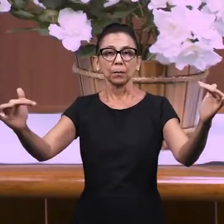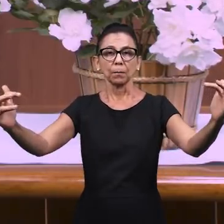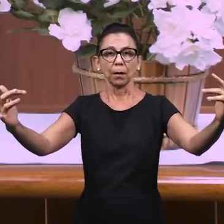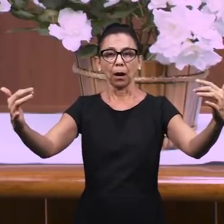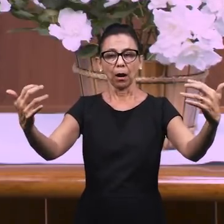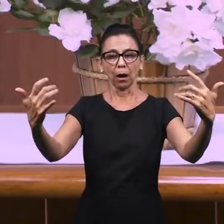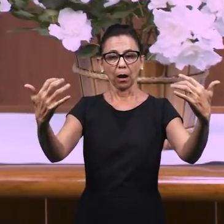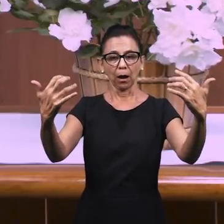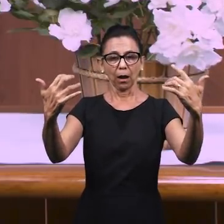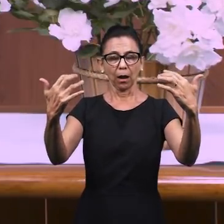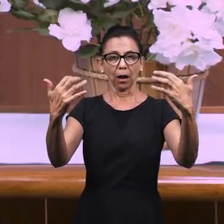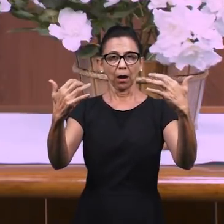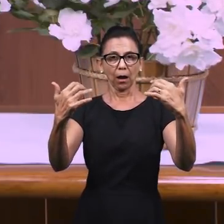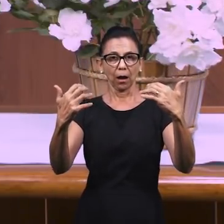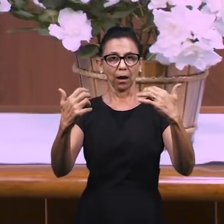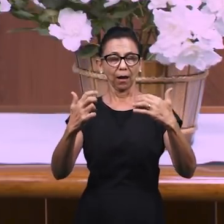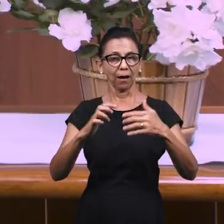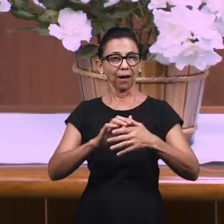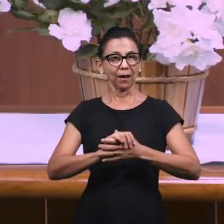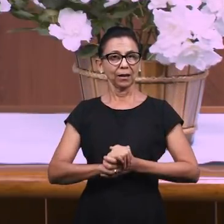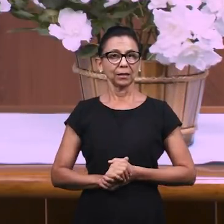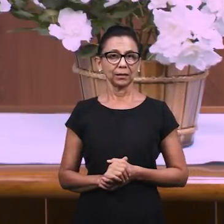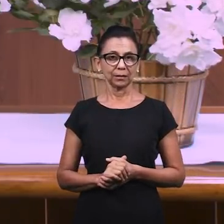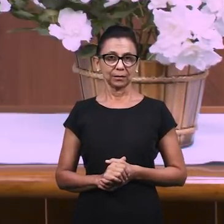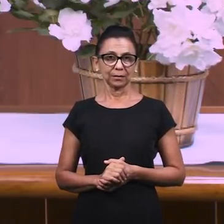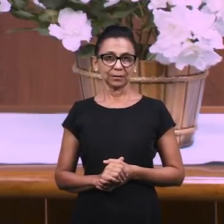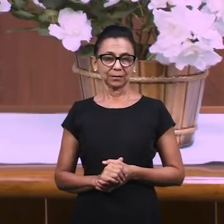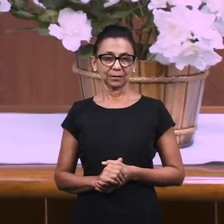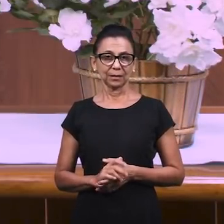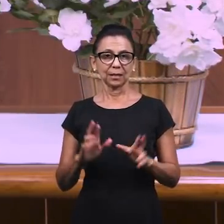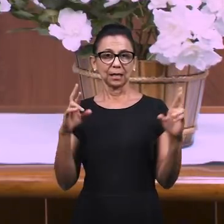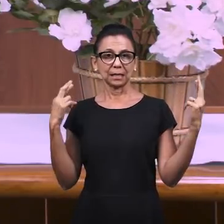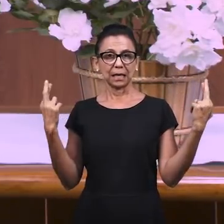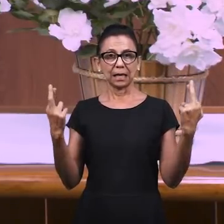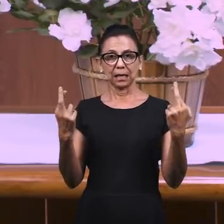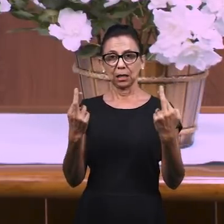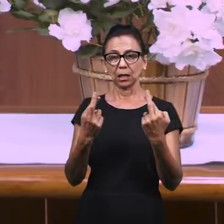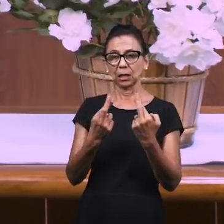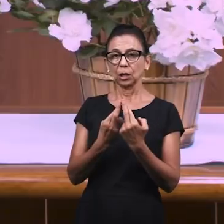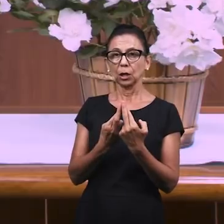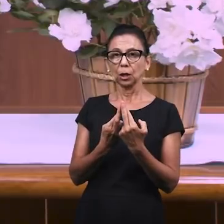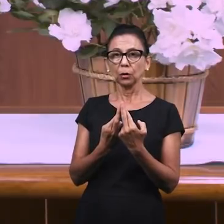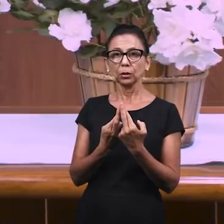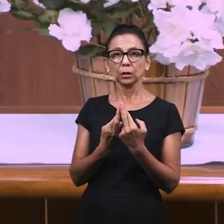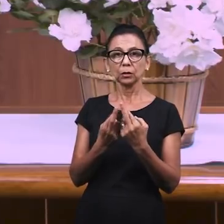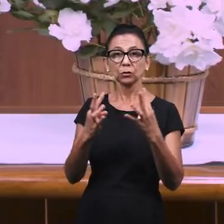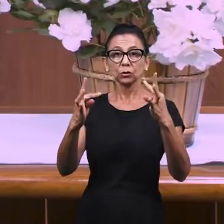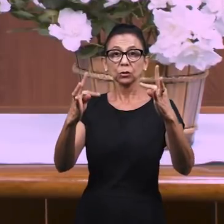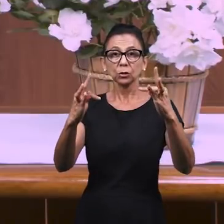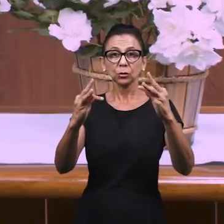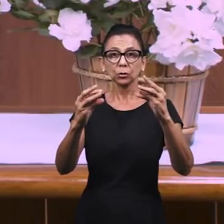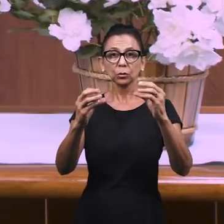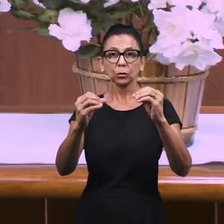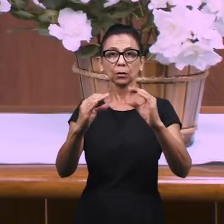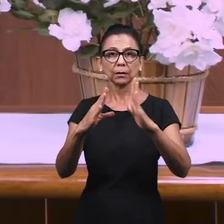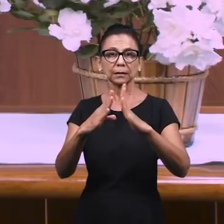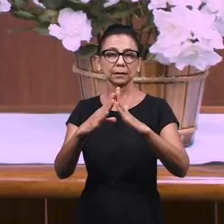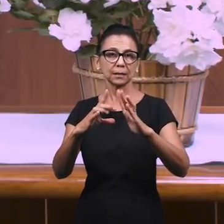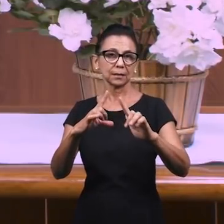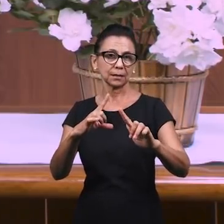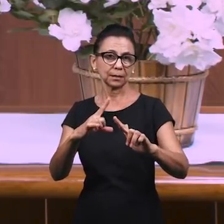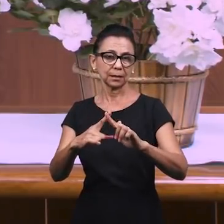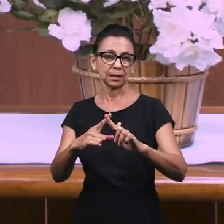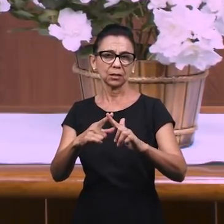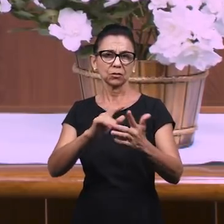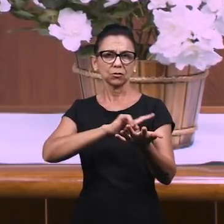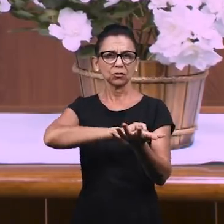reuniões, nas regiões, nos polos todos juntos. Não é uma reunião de uma igreja, esse trabalho não tem essa característica, mas de